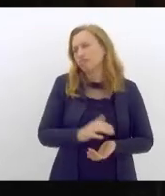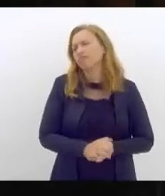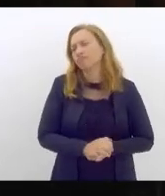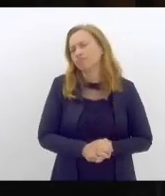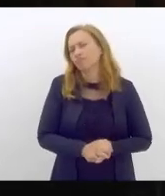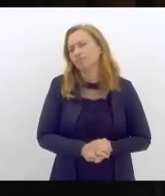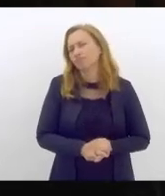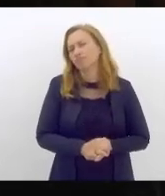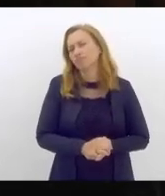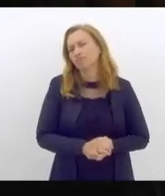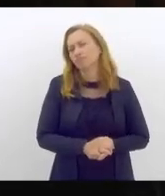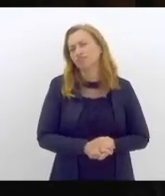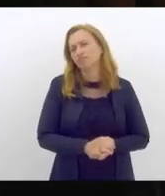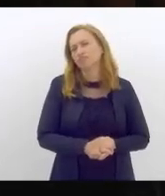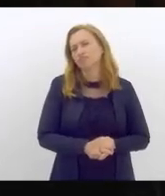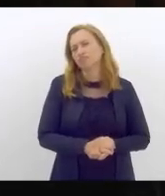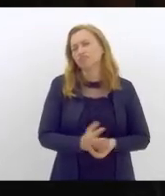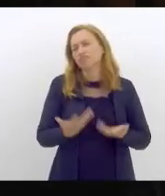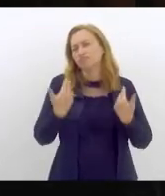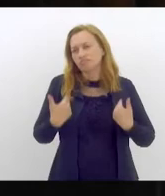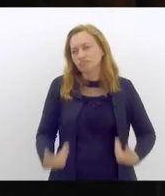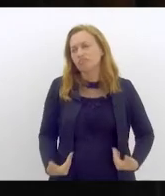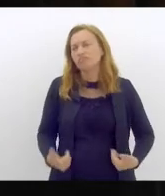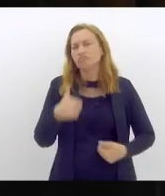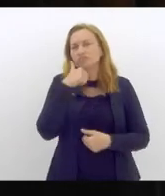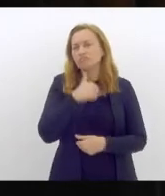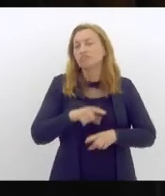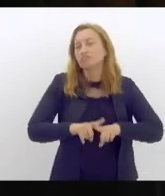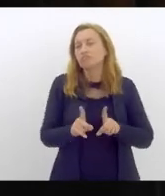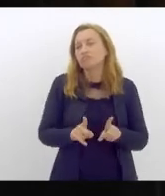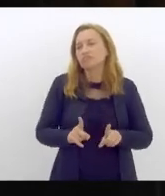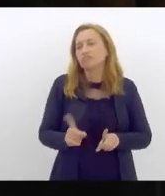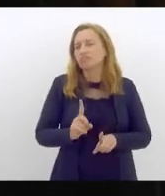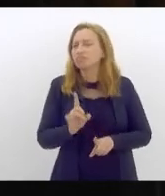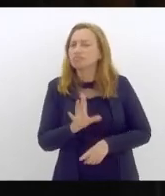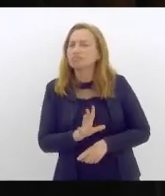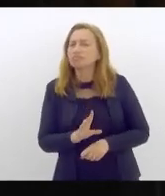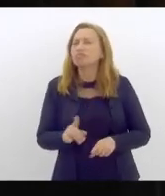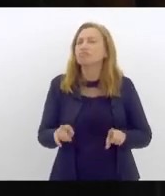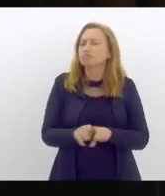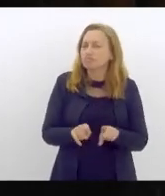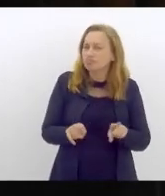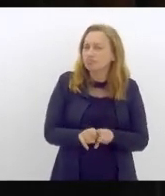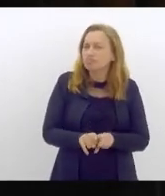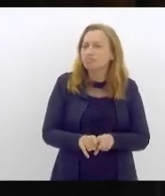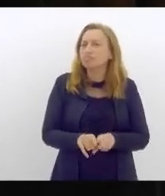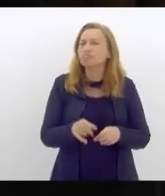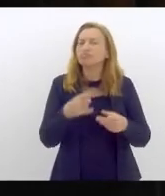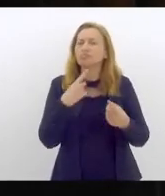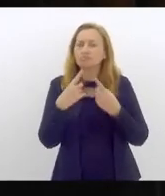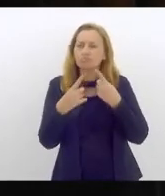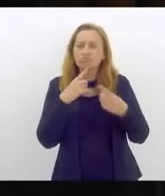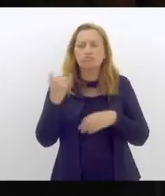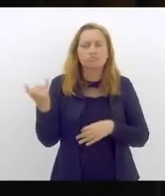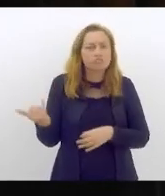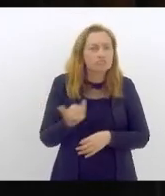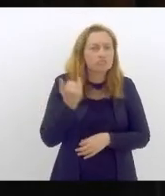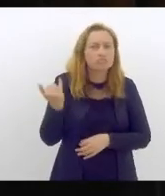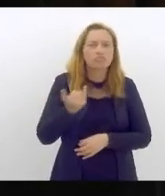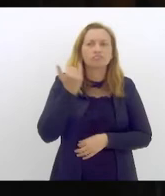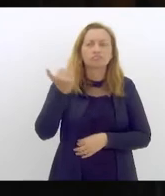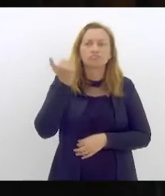maliciosa que se apodera do corpo das mulheres mas não só isso também trazendo debate da importância